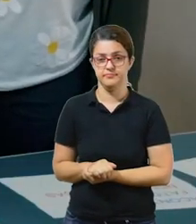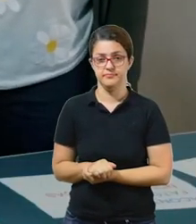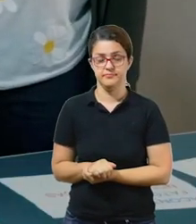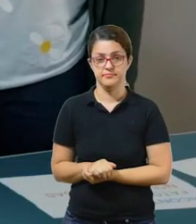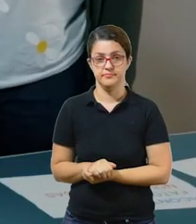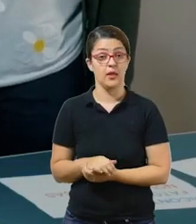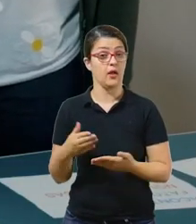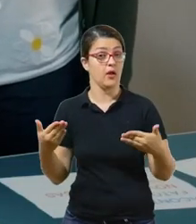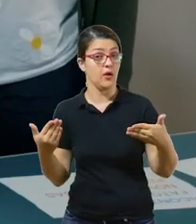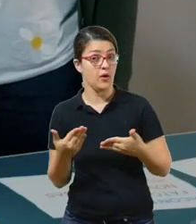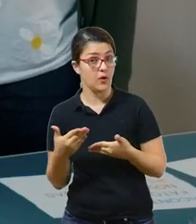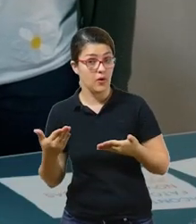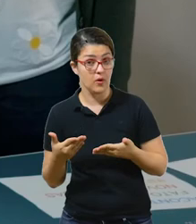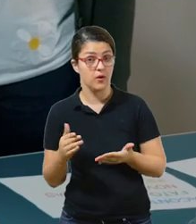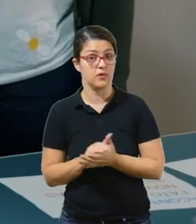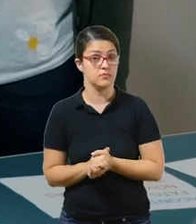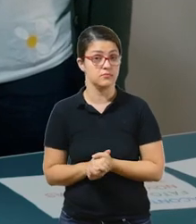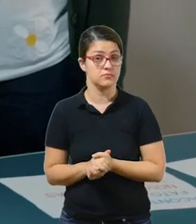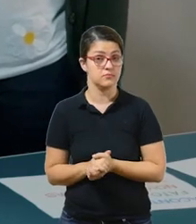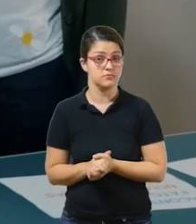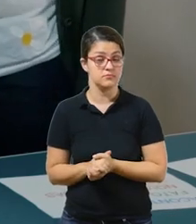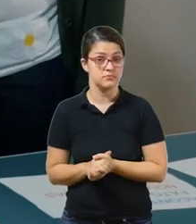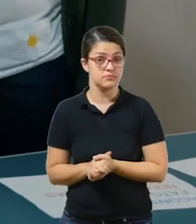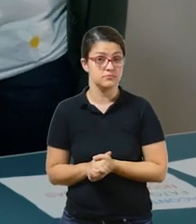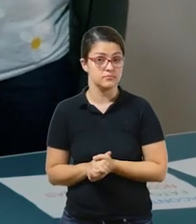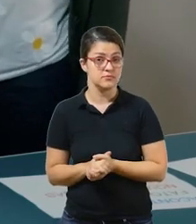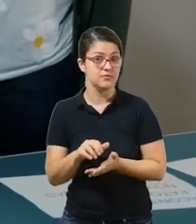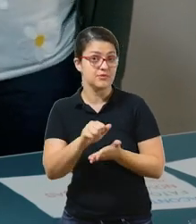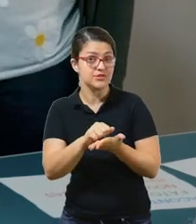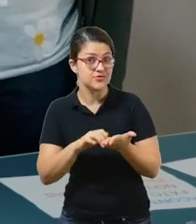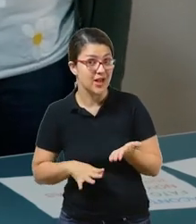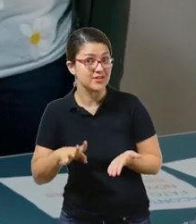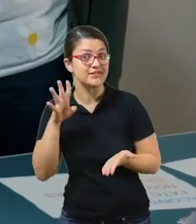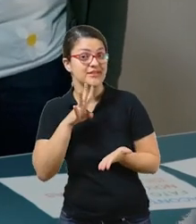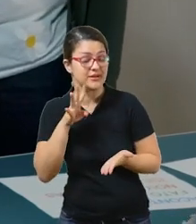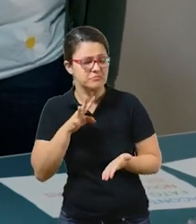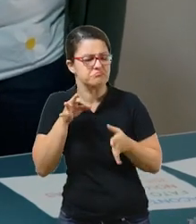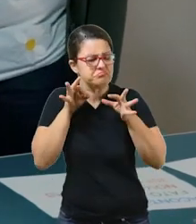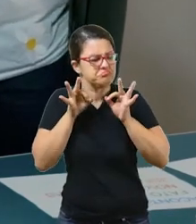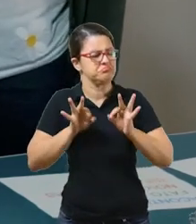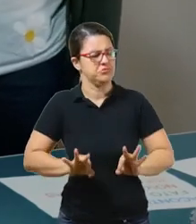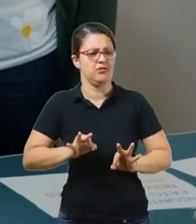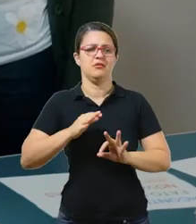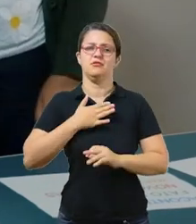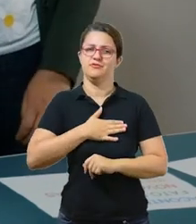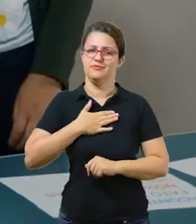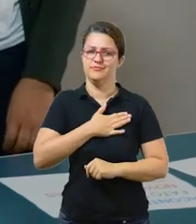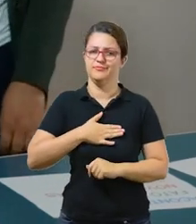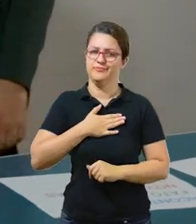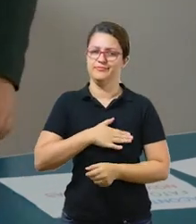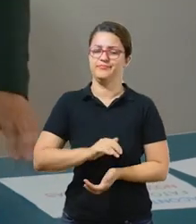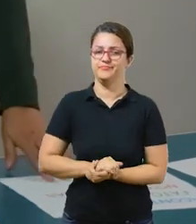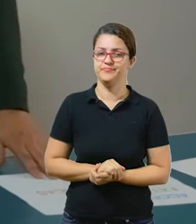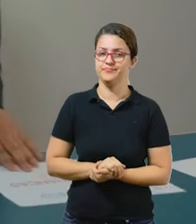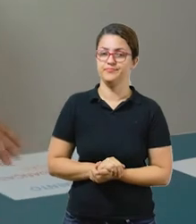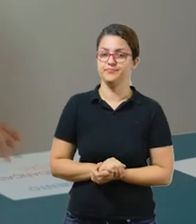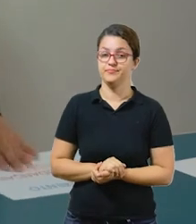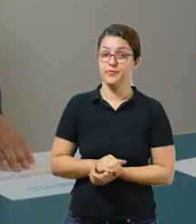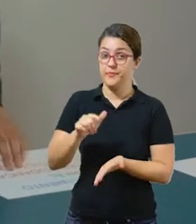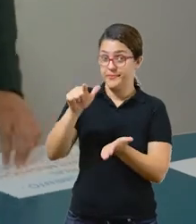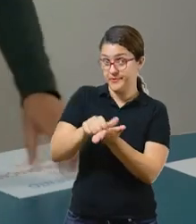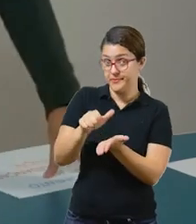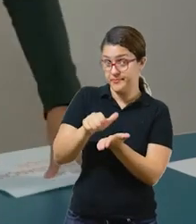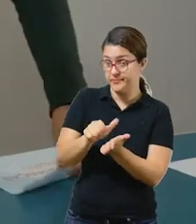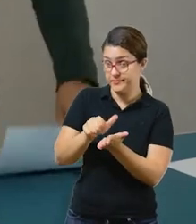Bom, agora nós vamos fazer uma atividade muito legal. Tenho certeza que você vai gostar muito. Você vai pegar uma folha de